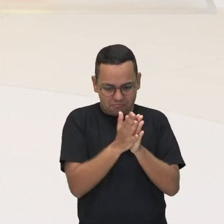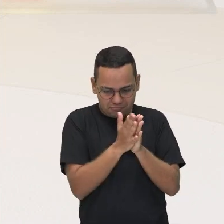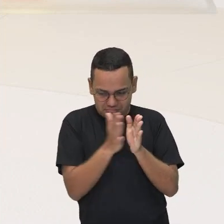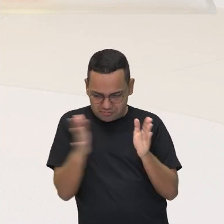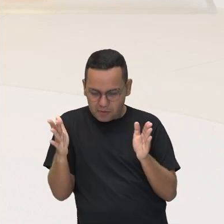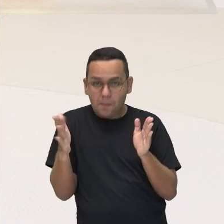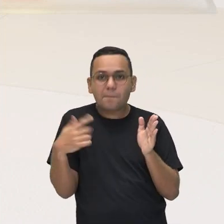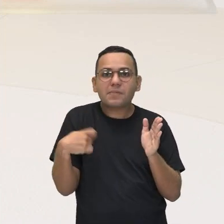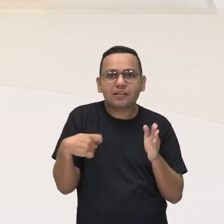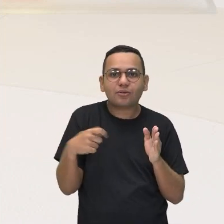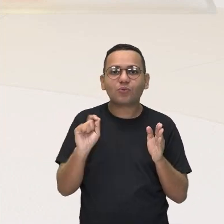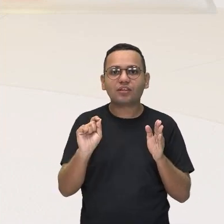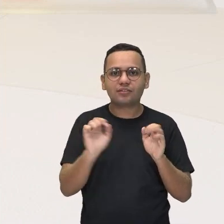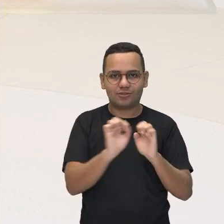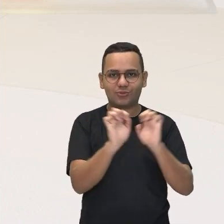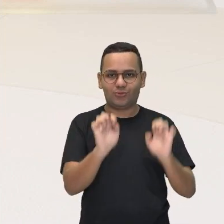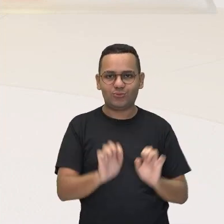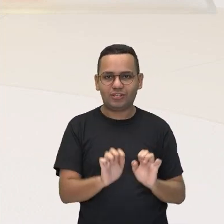estruturá-lo de uma forma